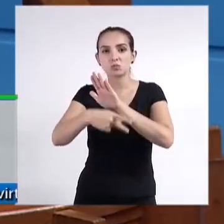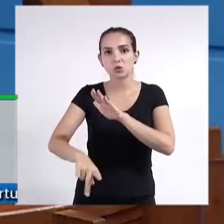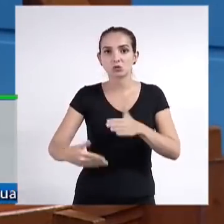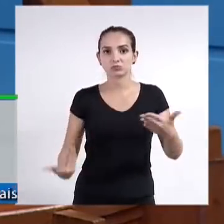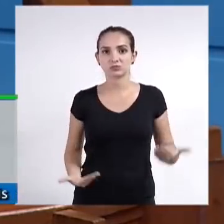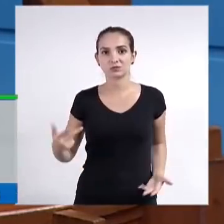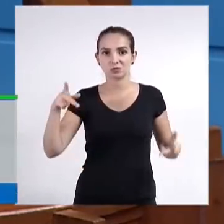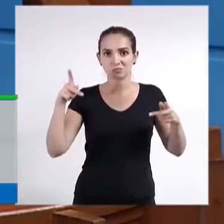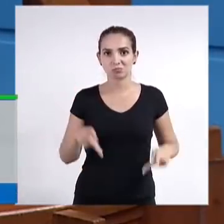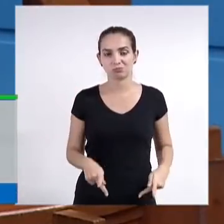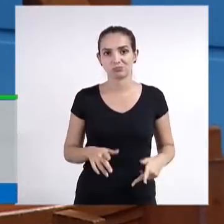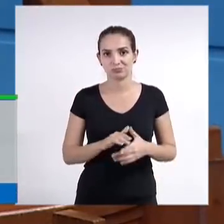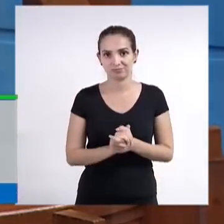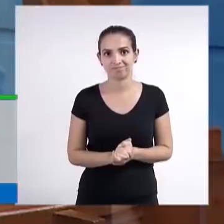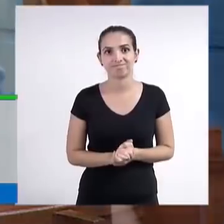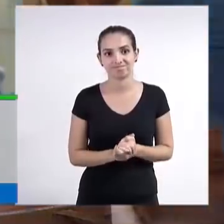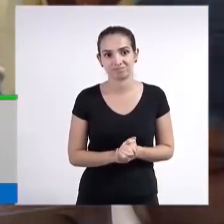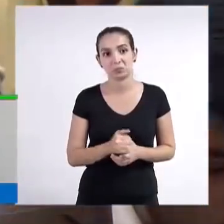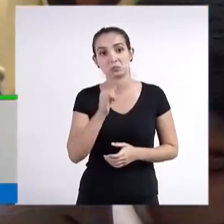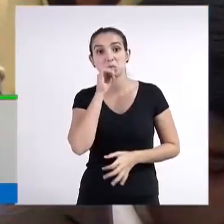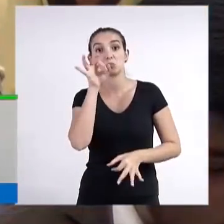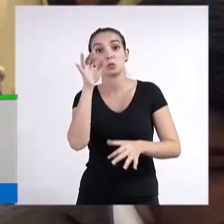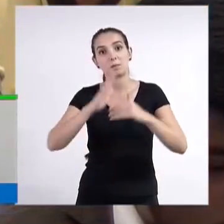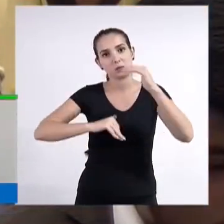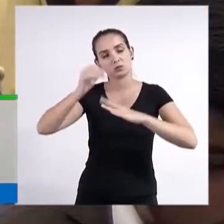Aí sim eu diria que era uma reforma séria.